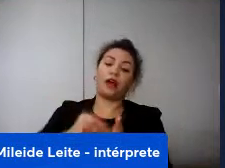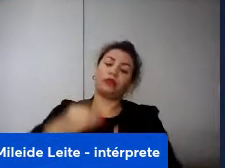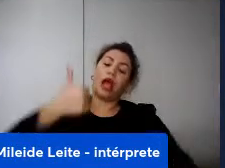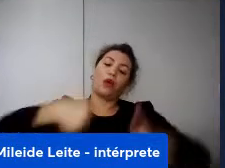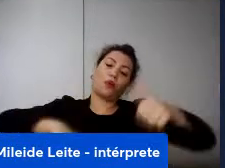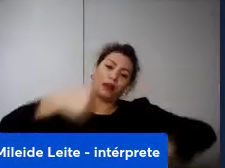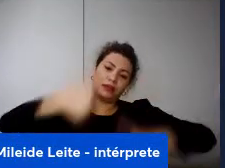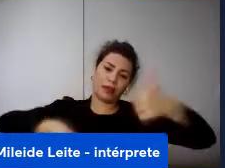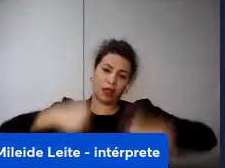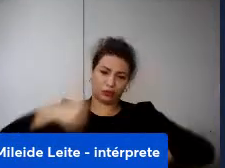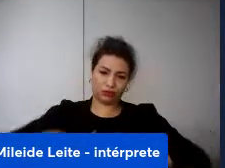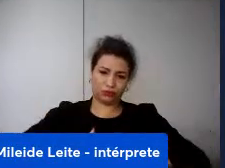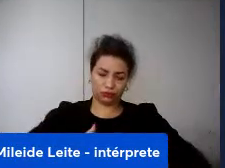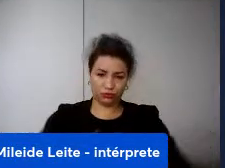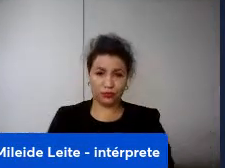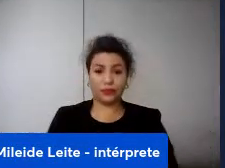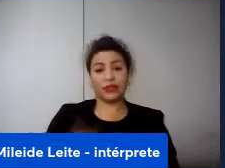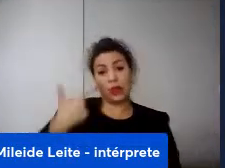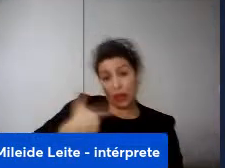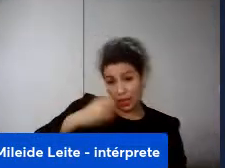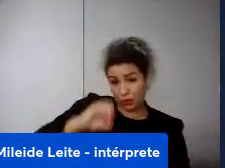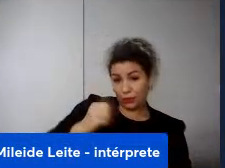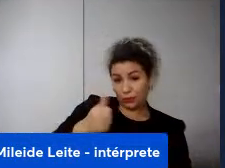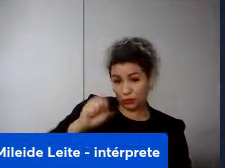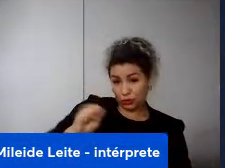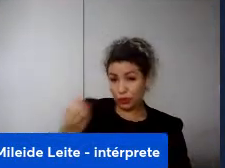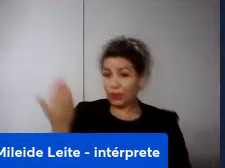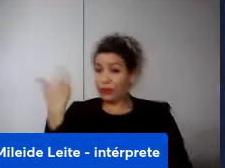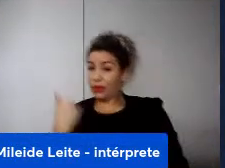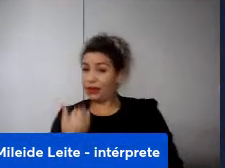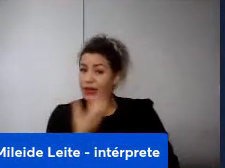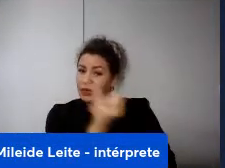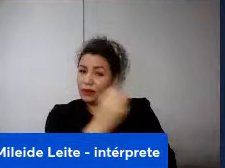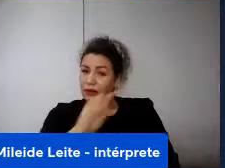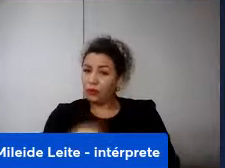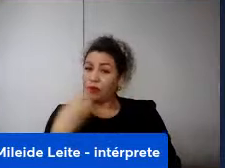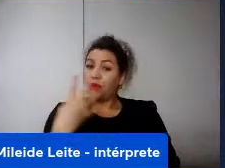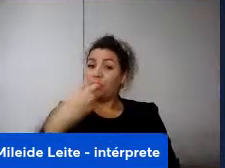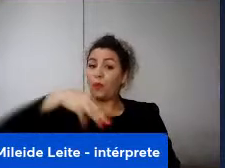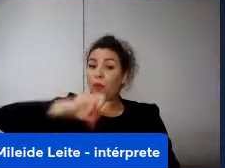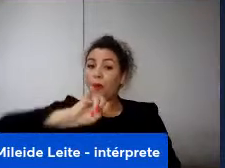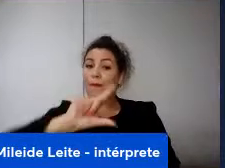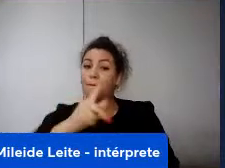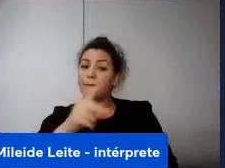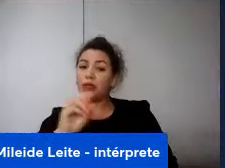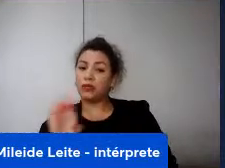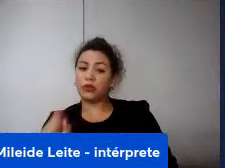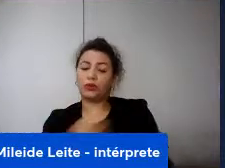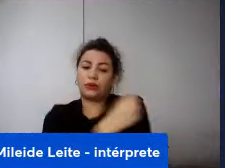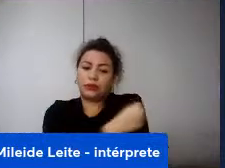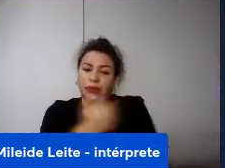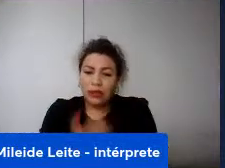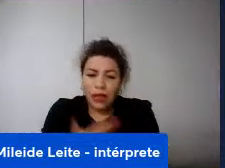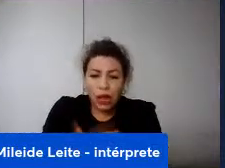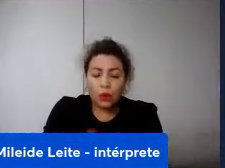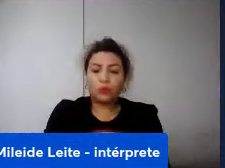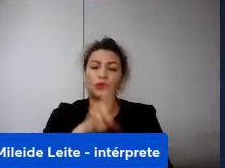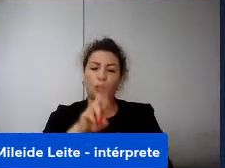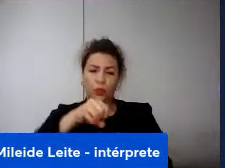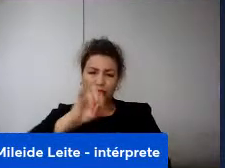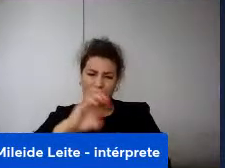qualidade. Em 2018, 6,4 milhões de estudantes, segundo dados do Unicef,